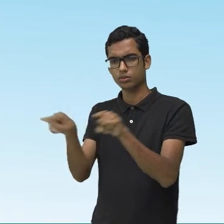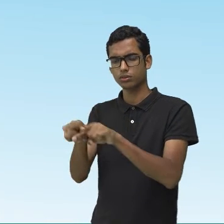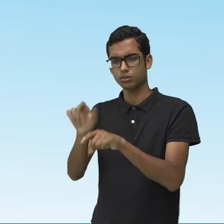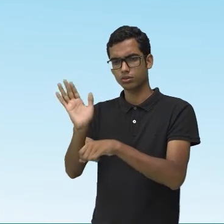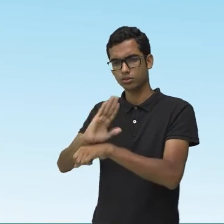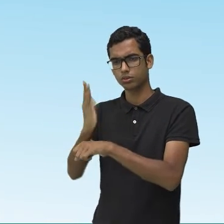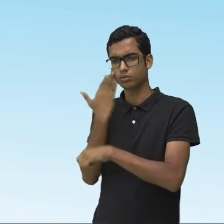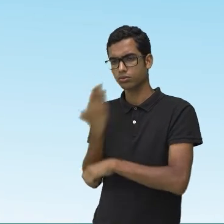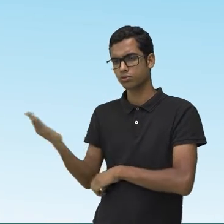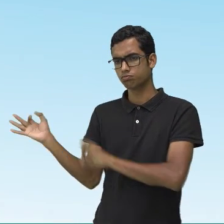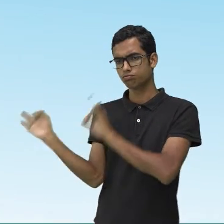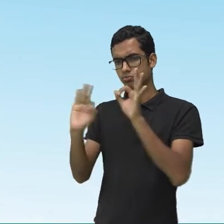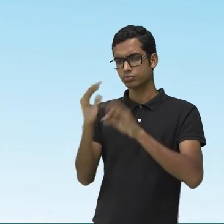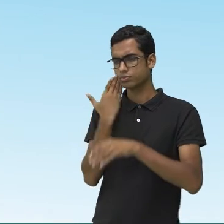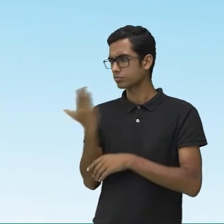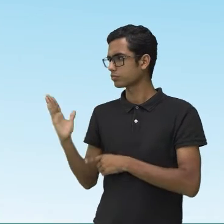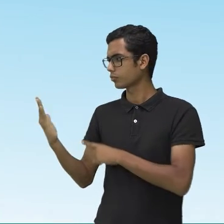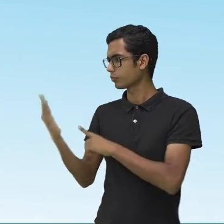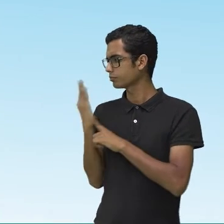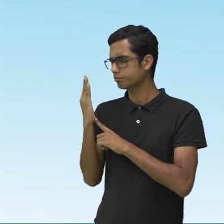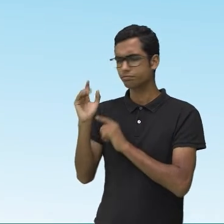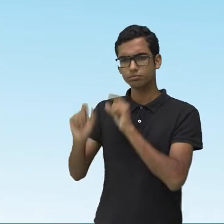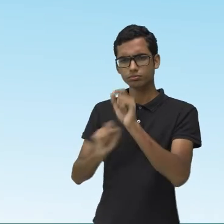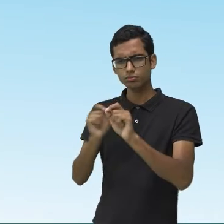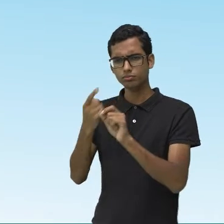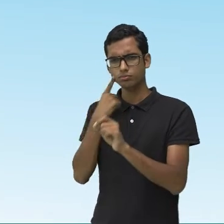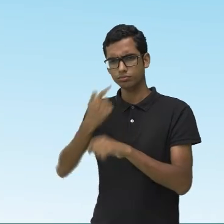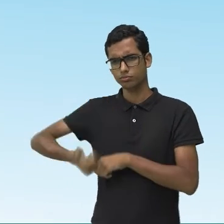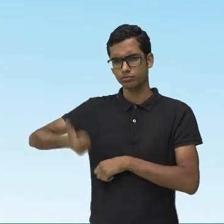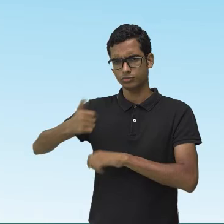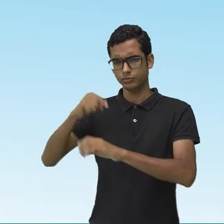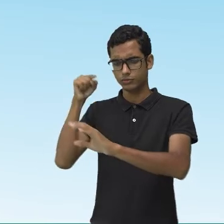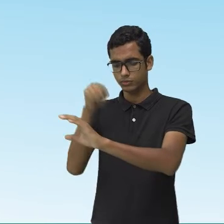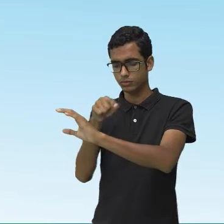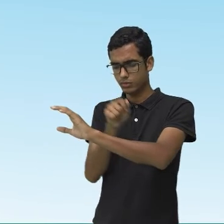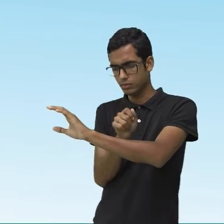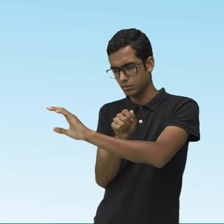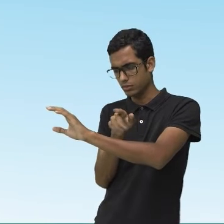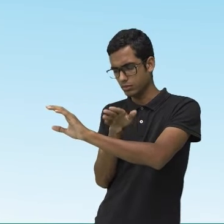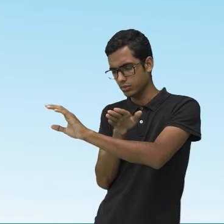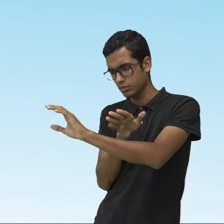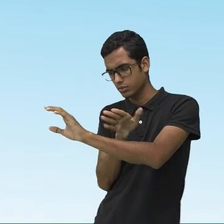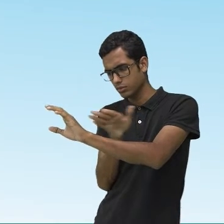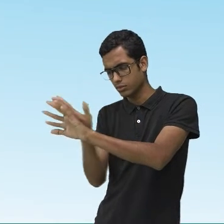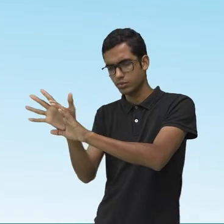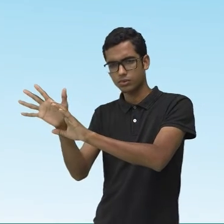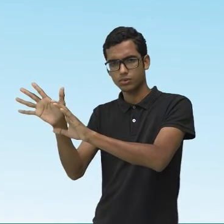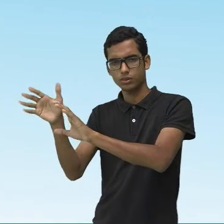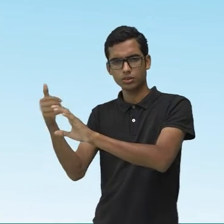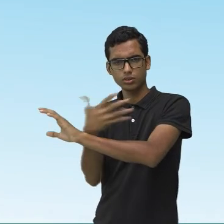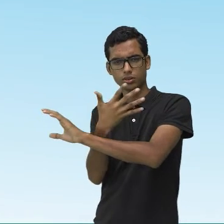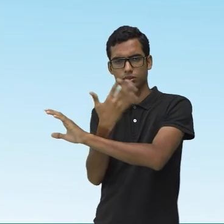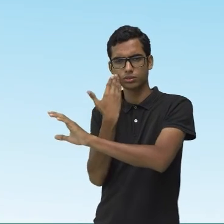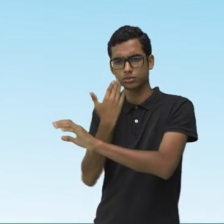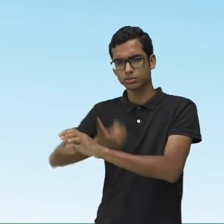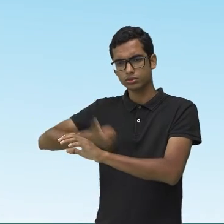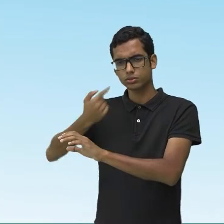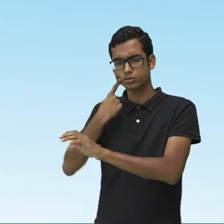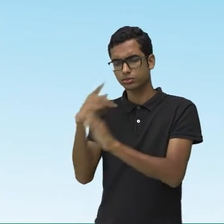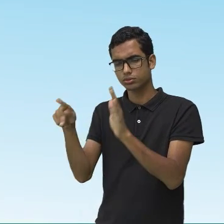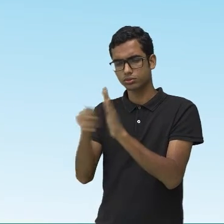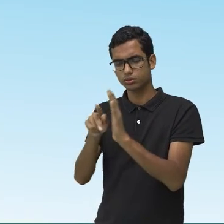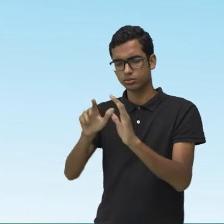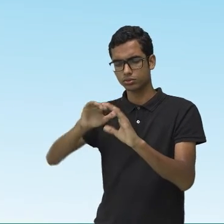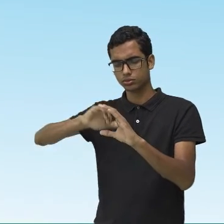essa animação, ela está me mostrando o primeiro raio notável, a primeira propriedade dos espelhos